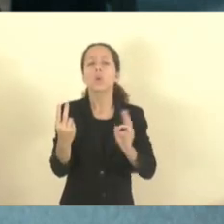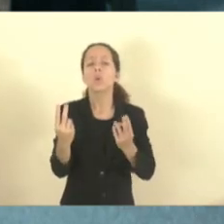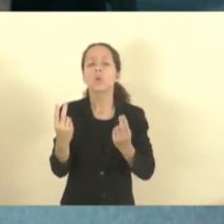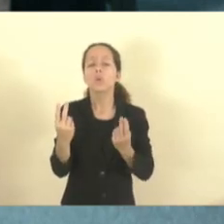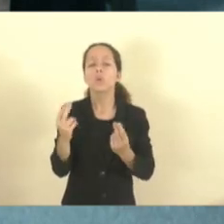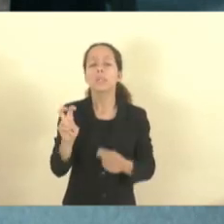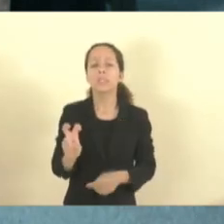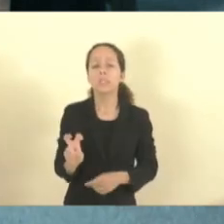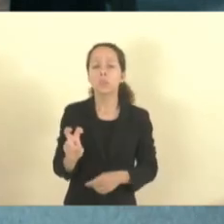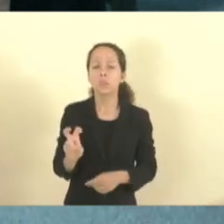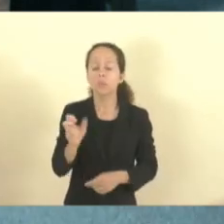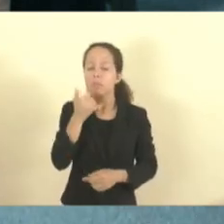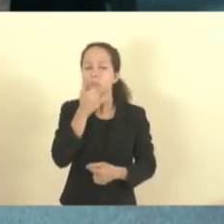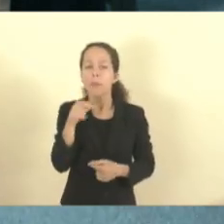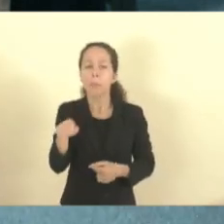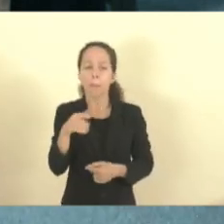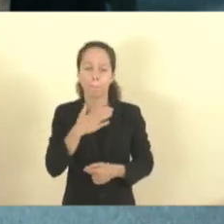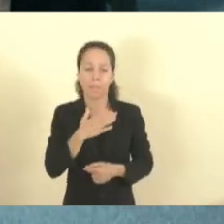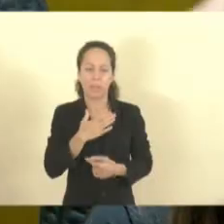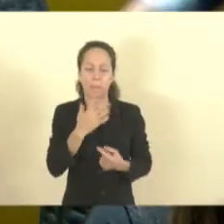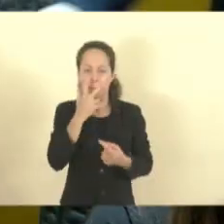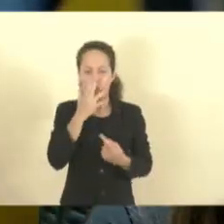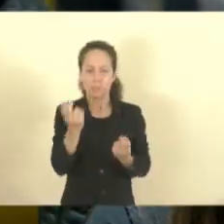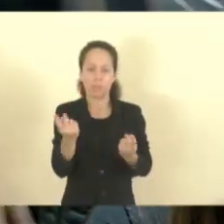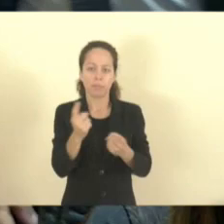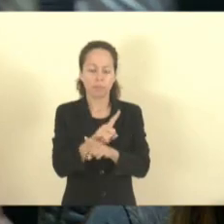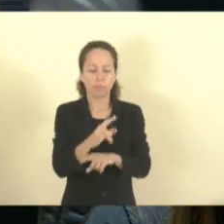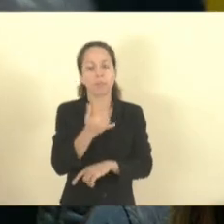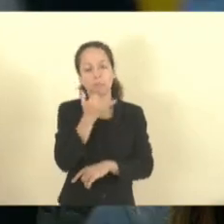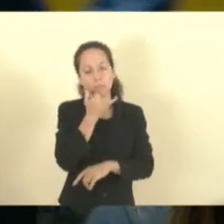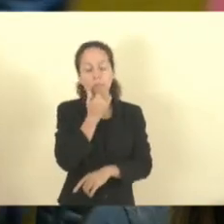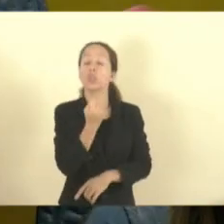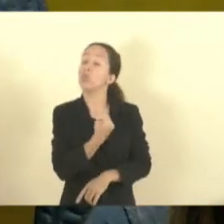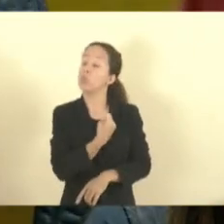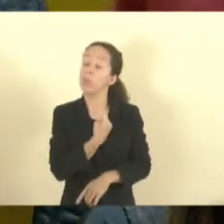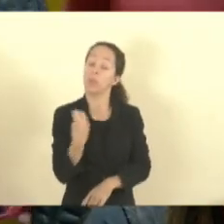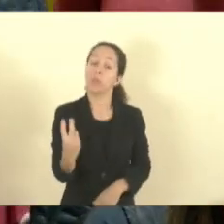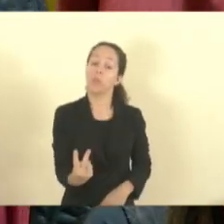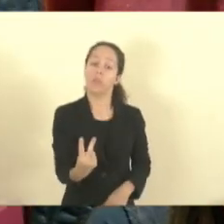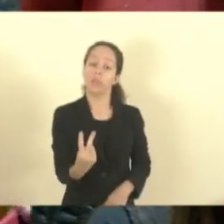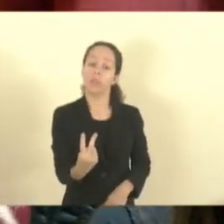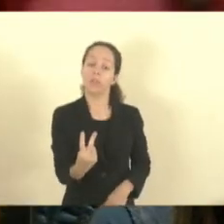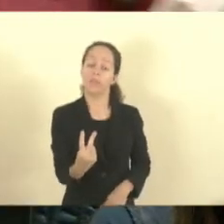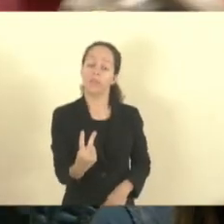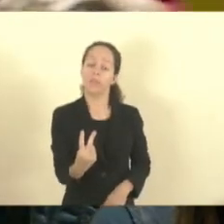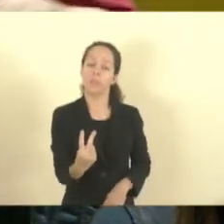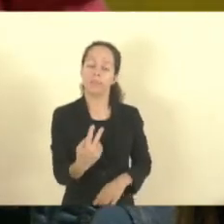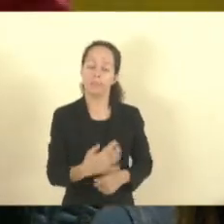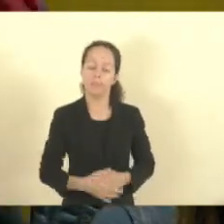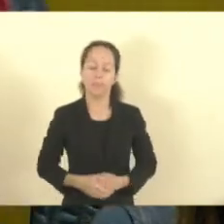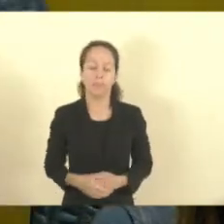É o 2, está invertido na minha também, deputado Lucas. Ah, tá. É o 2, né? É o 2 agora. Então, com o relator.